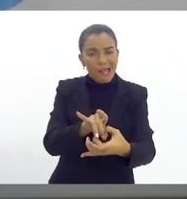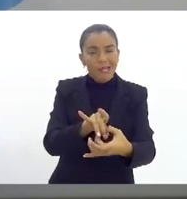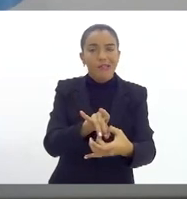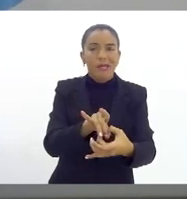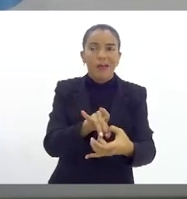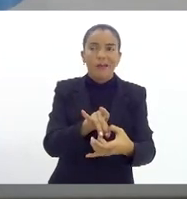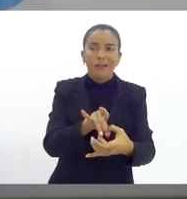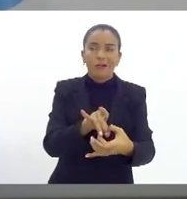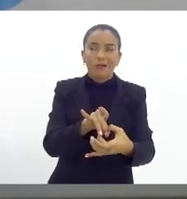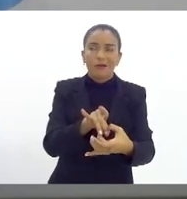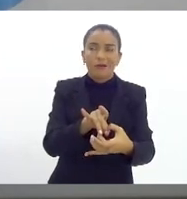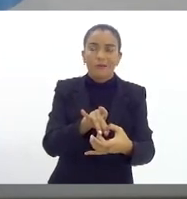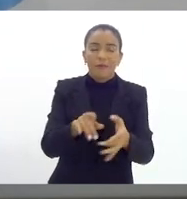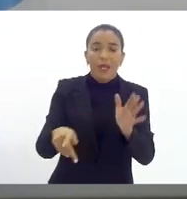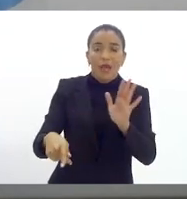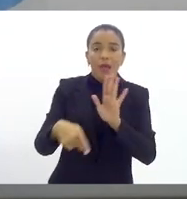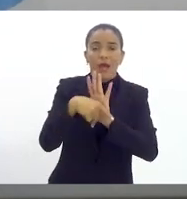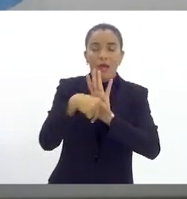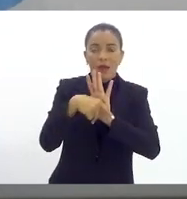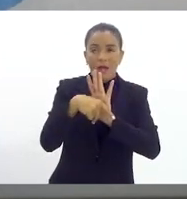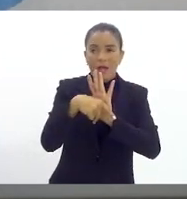a própria